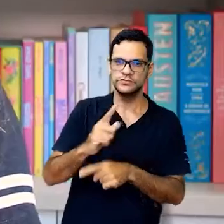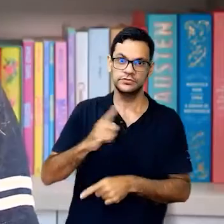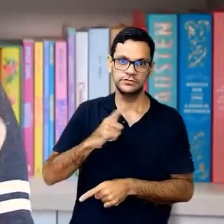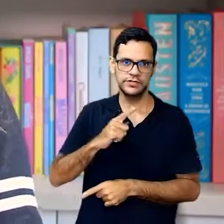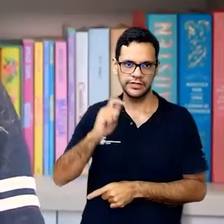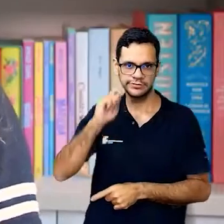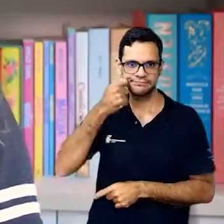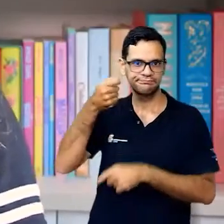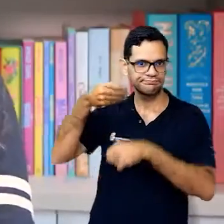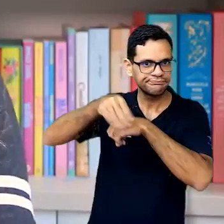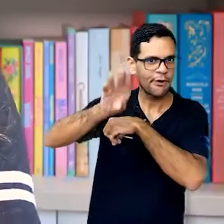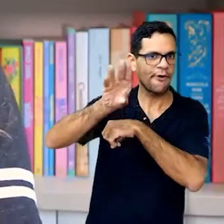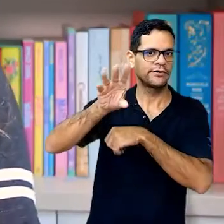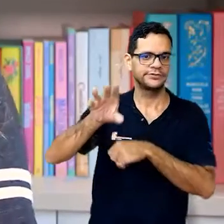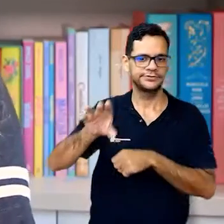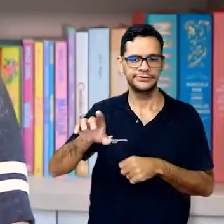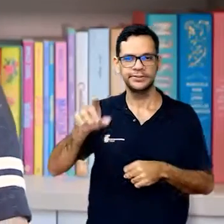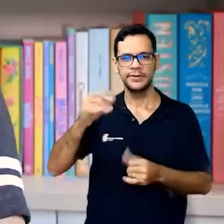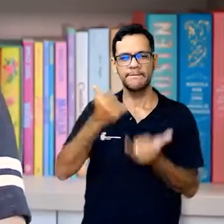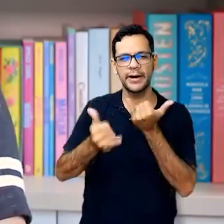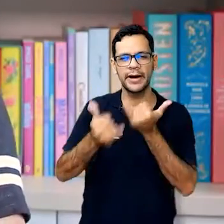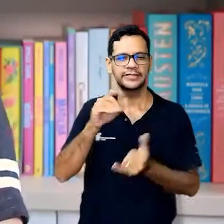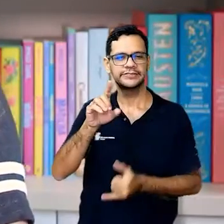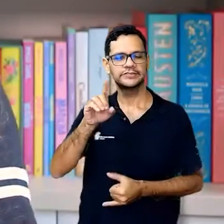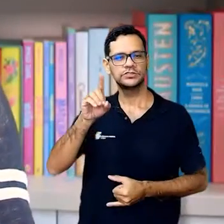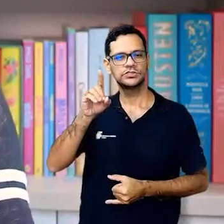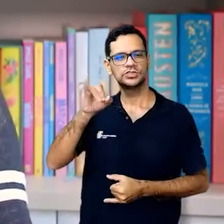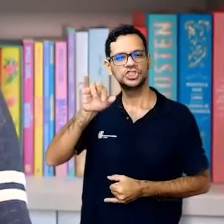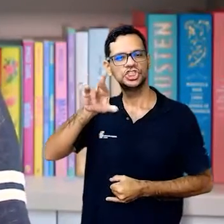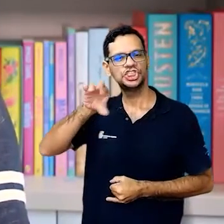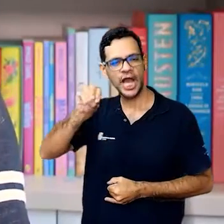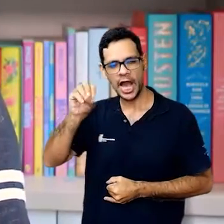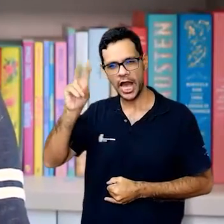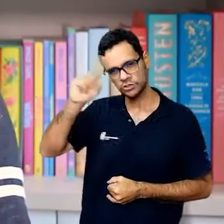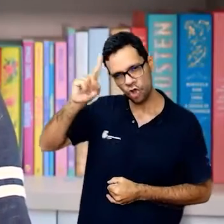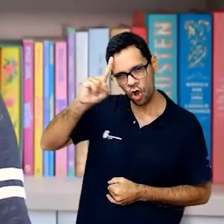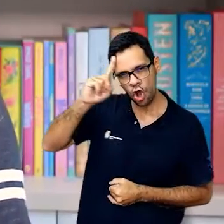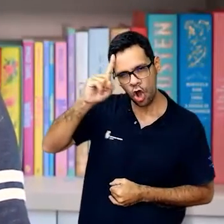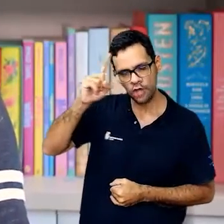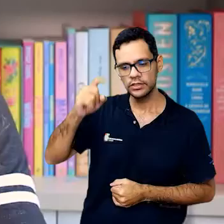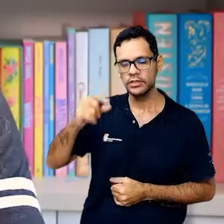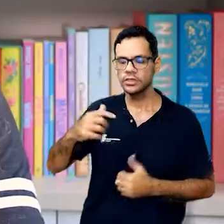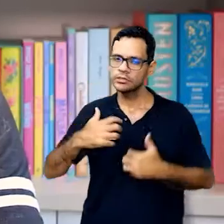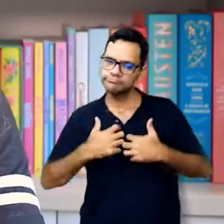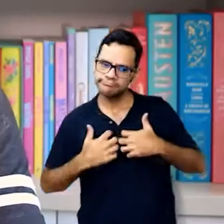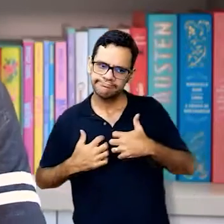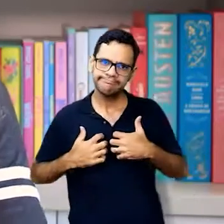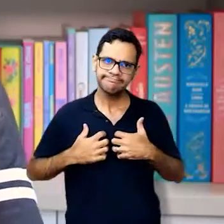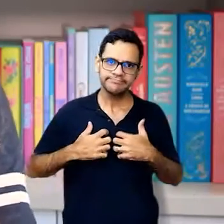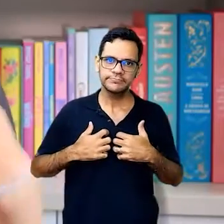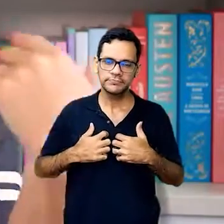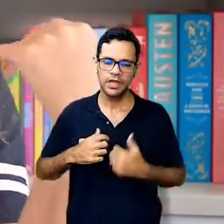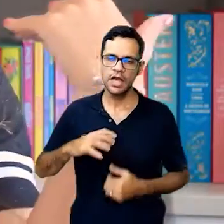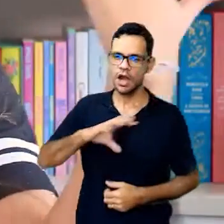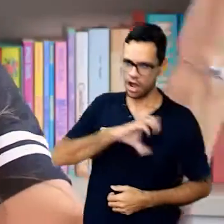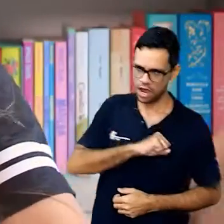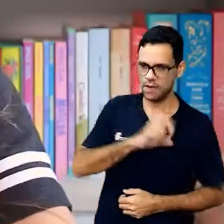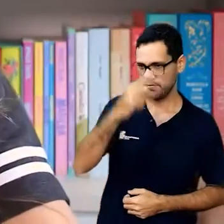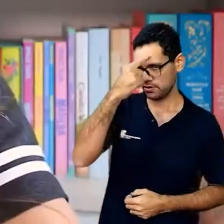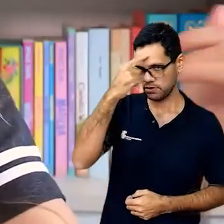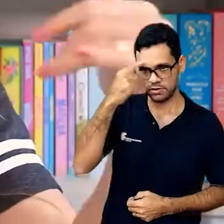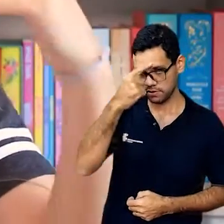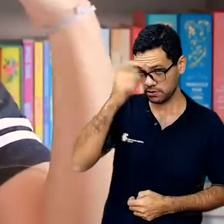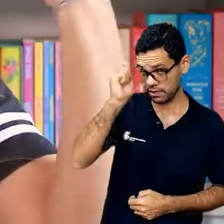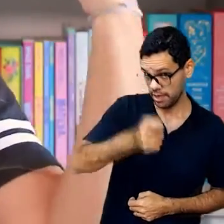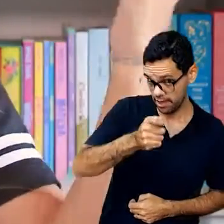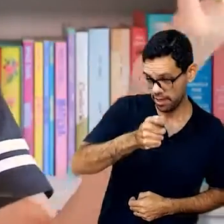eu não me engano, eles têm spoiler. Então, assim, eu fiz como se fosse um diário de leitura mesmo, né, pra cada uma crônica. Assim, mexeu muito comigo. Por mais que eu ame